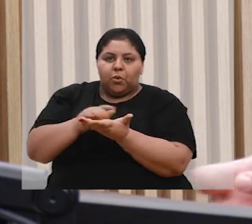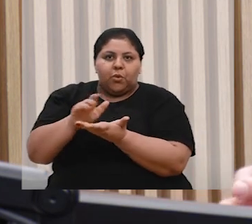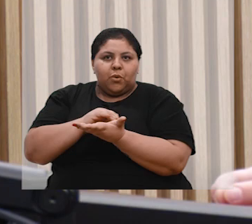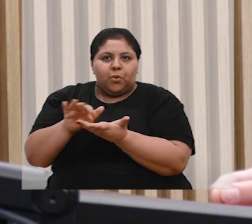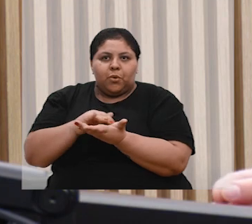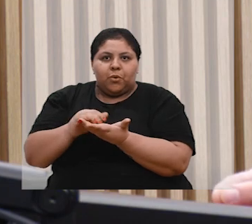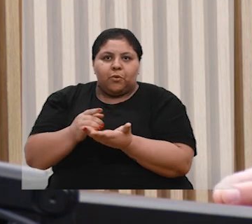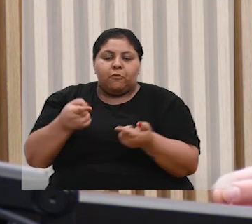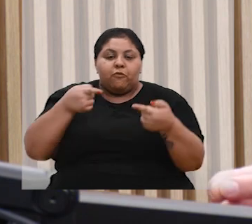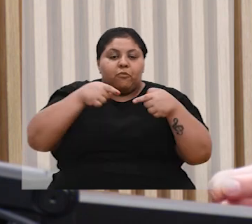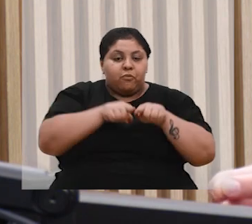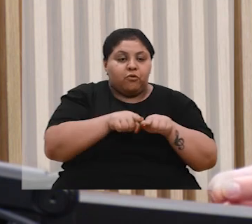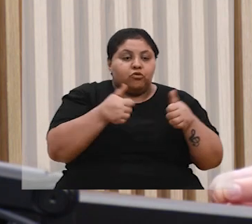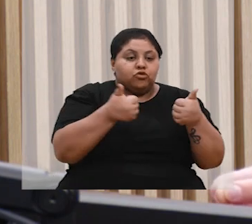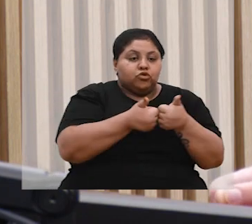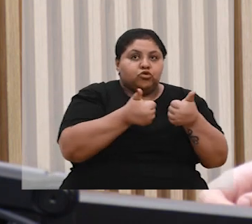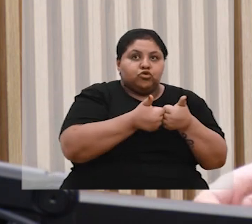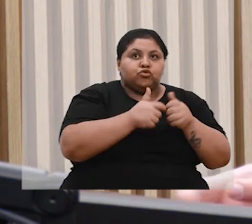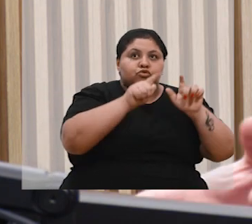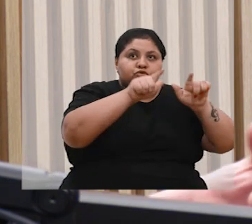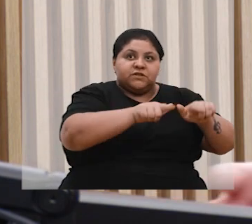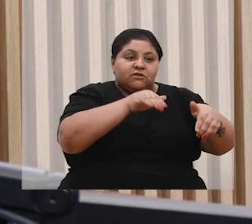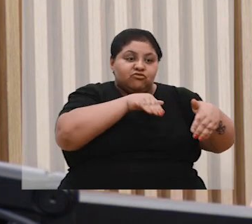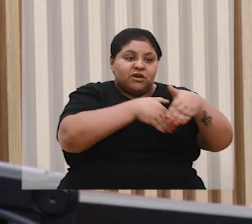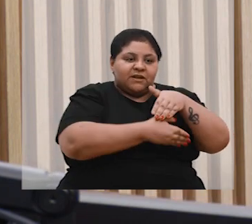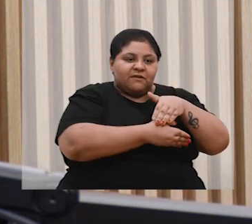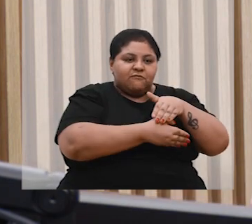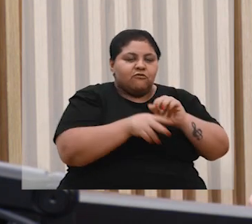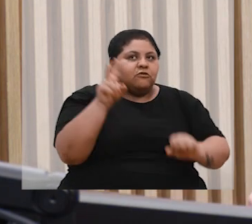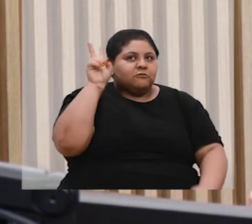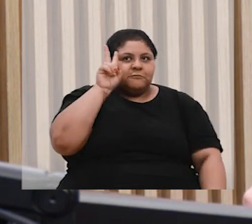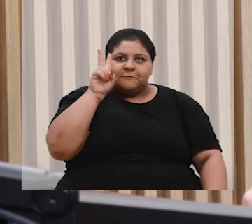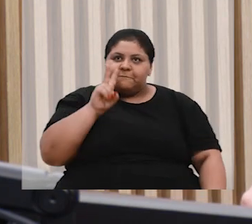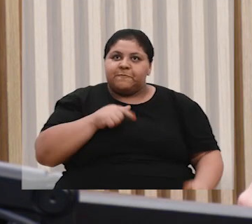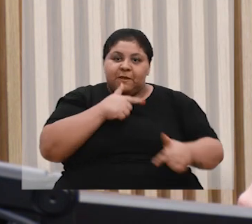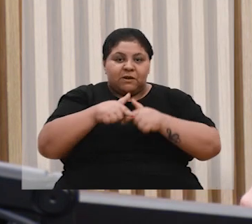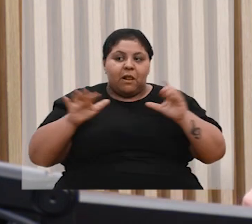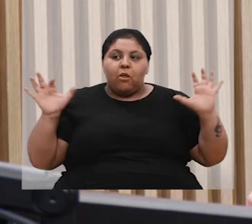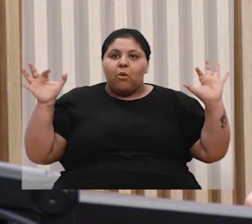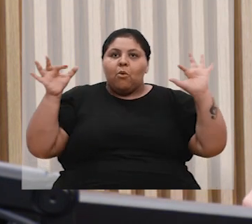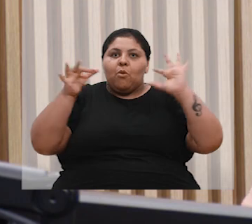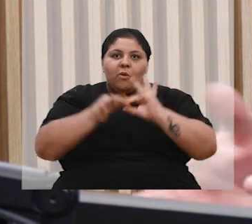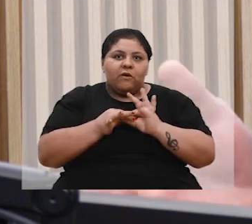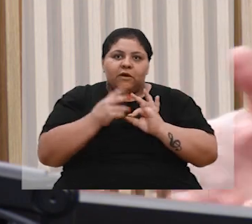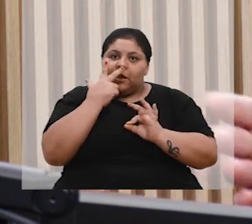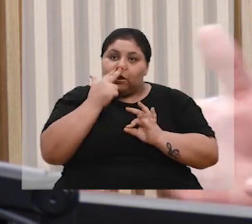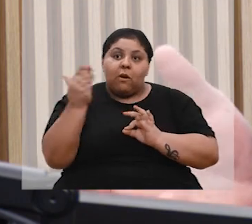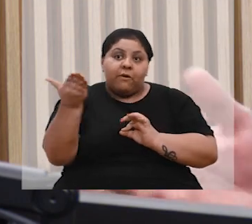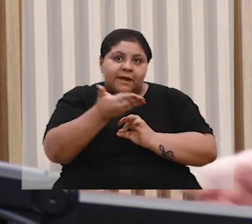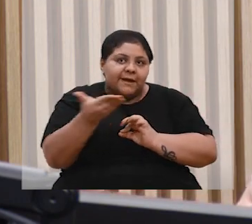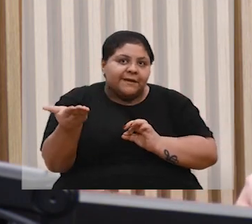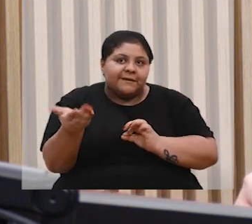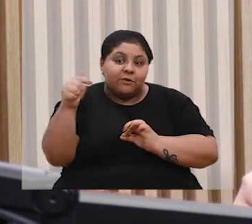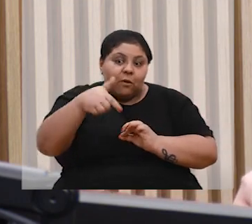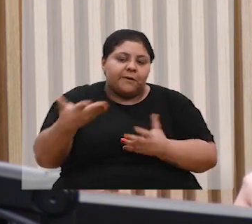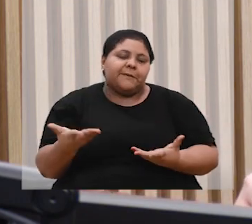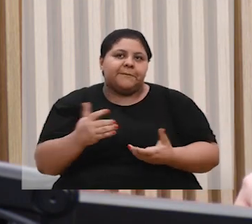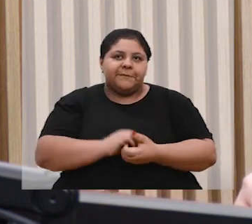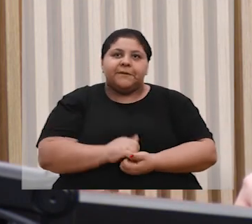um convênio que a gente conseguiu fazer com o arquivo. É um trabalho conjunto que a gente faz agora aqui,